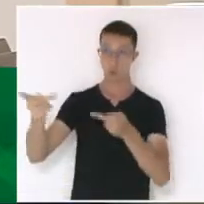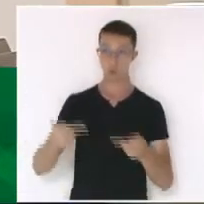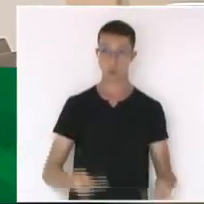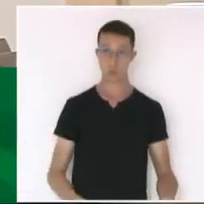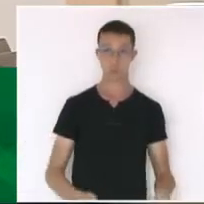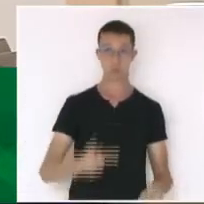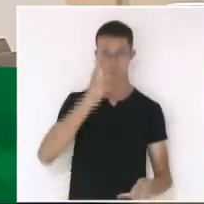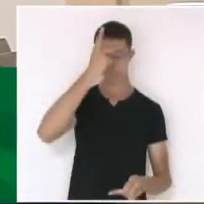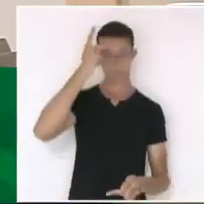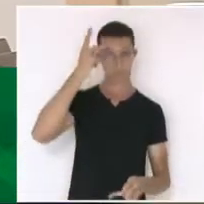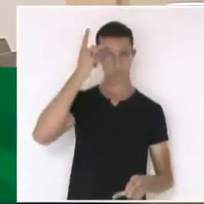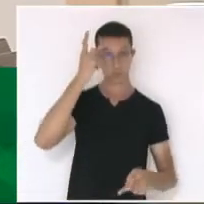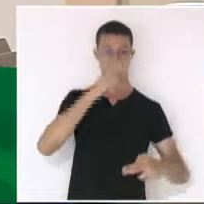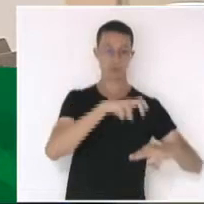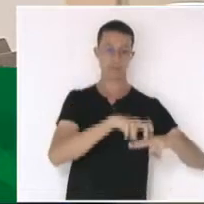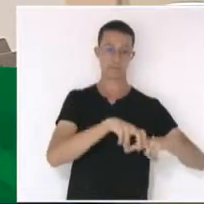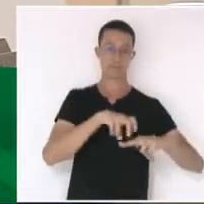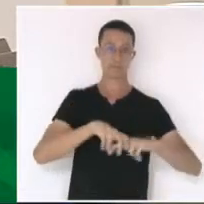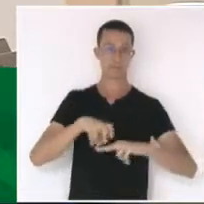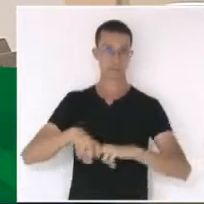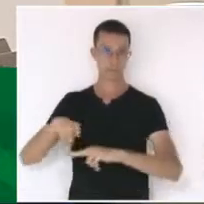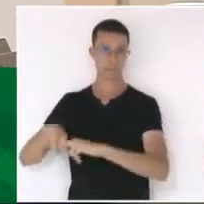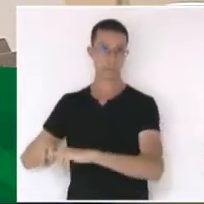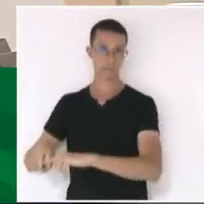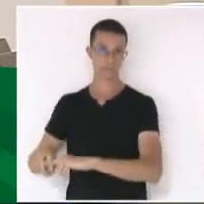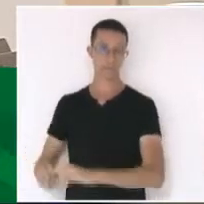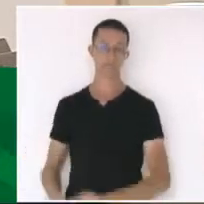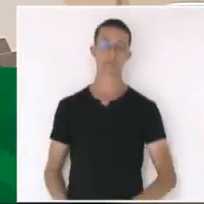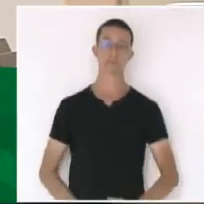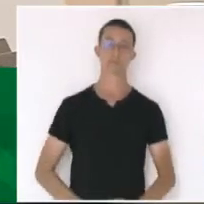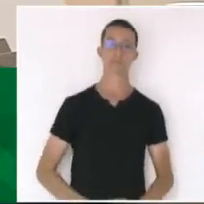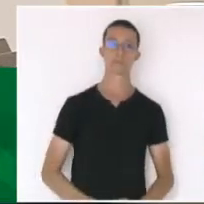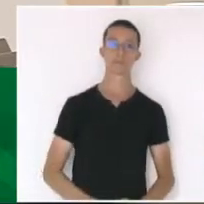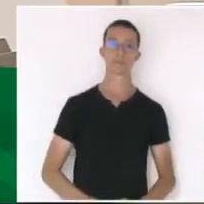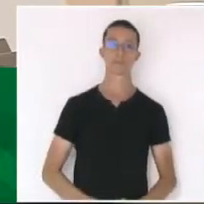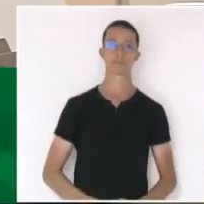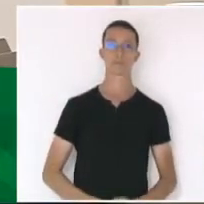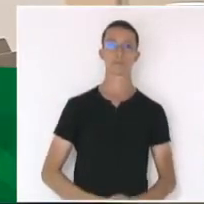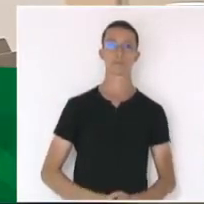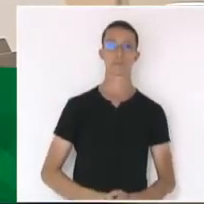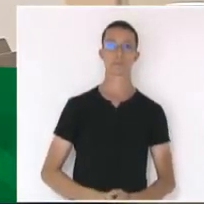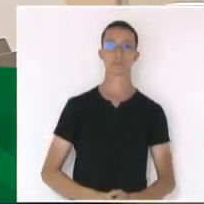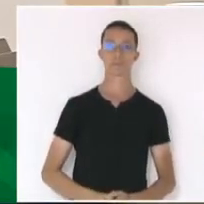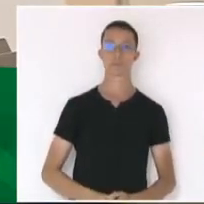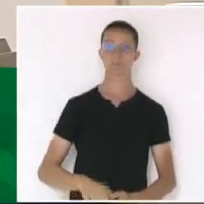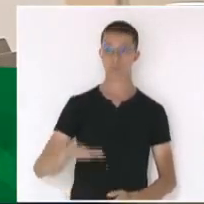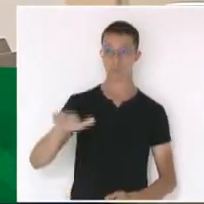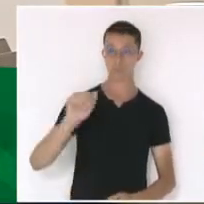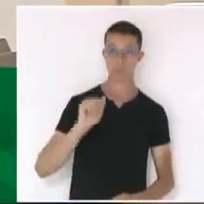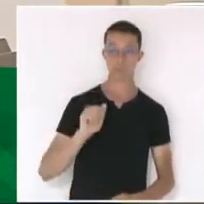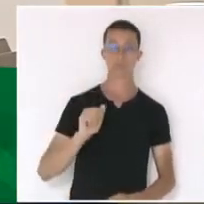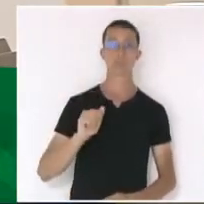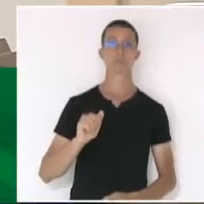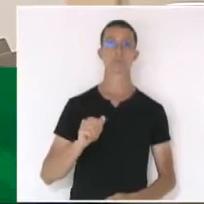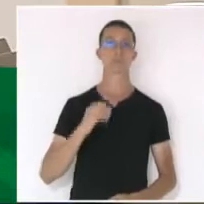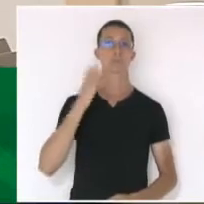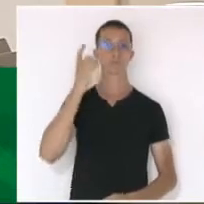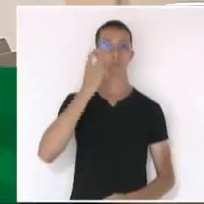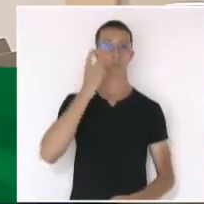autoridades que foram iluminadas para tomarem assento à mesa excelentíssimo e reverendíssimo deputado